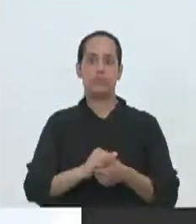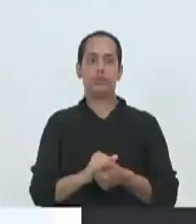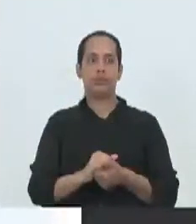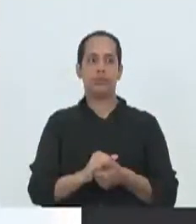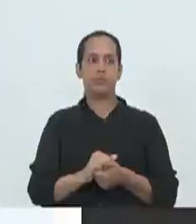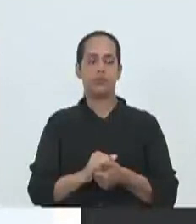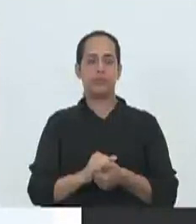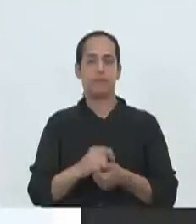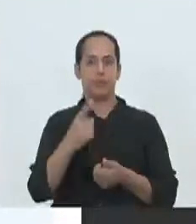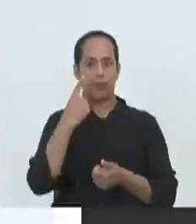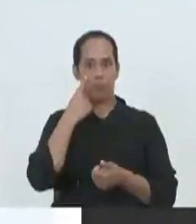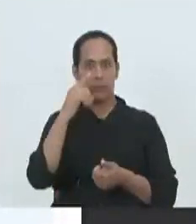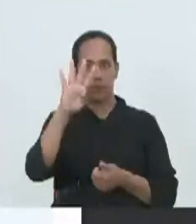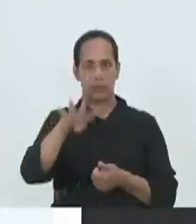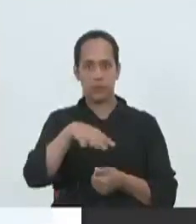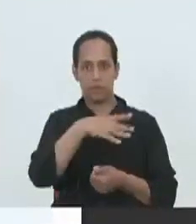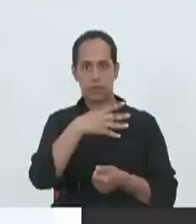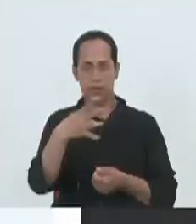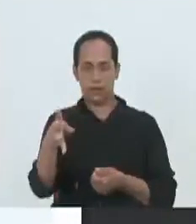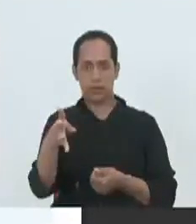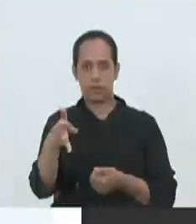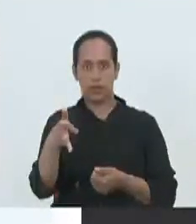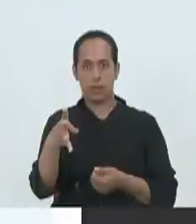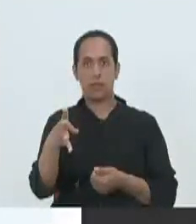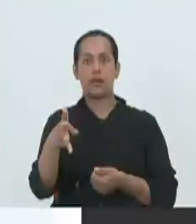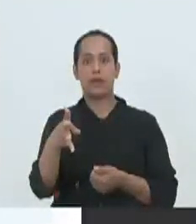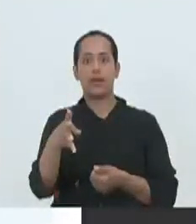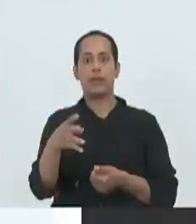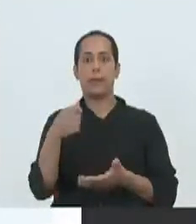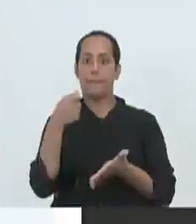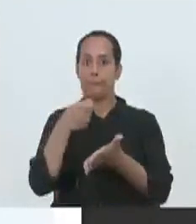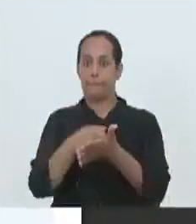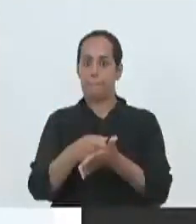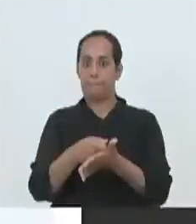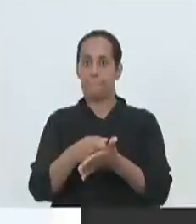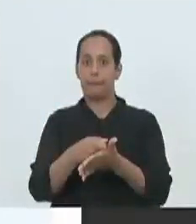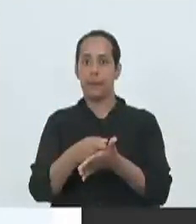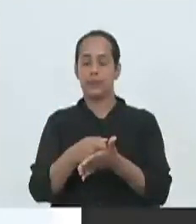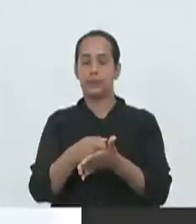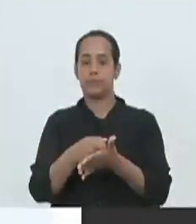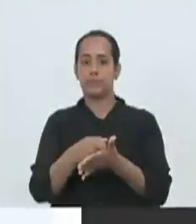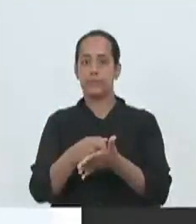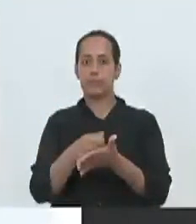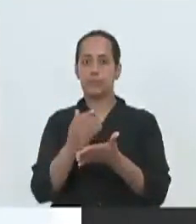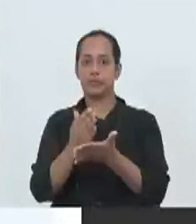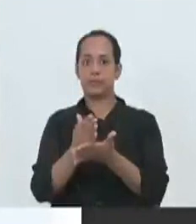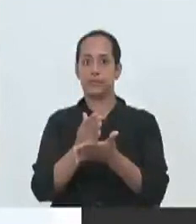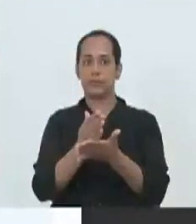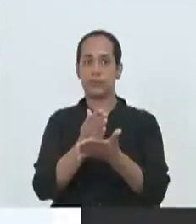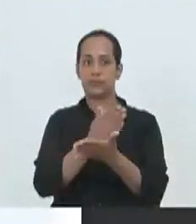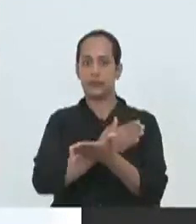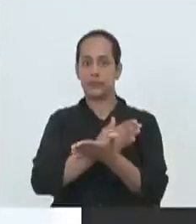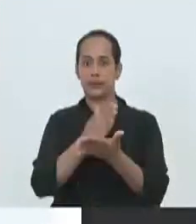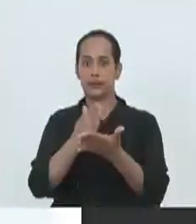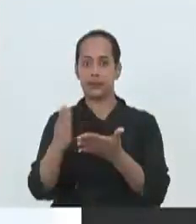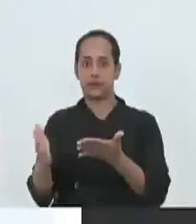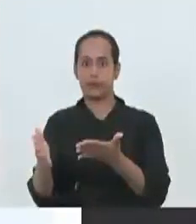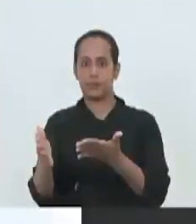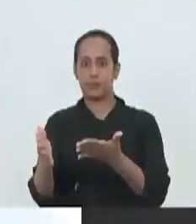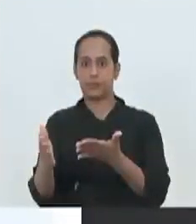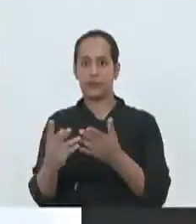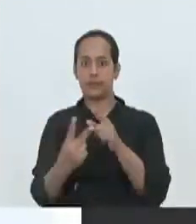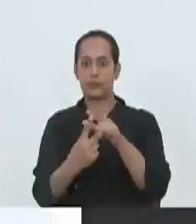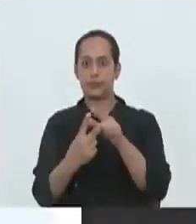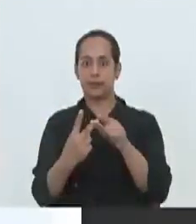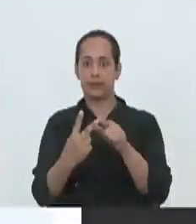paraa tabela de restos a pagar a gente vai dividir ela em dois cenários os restos a pagar